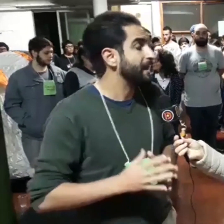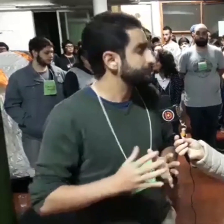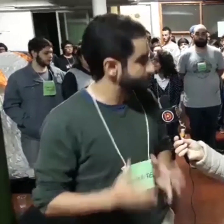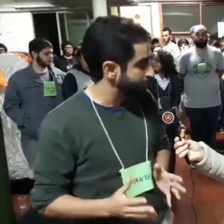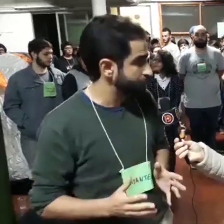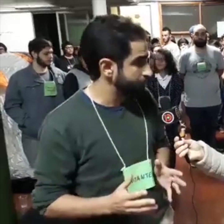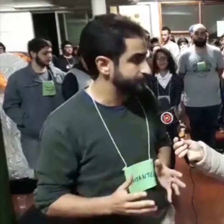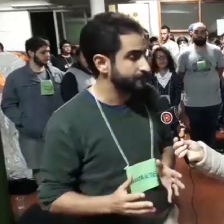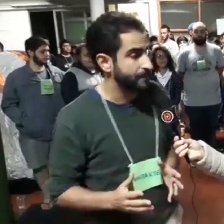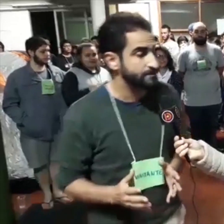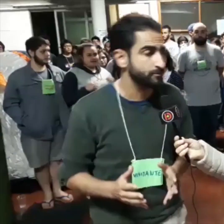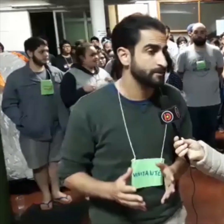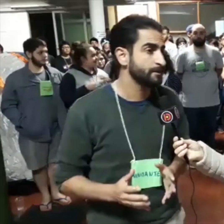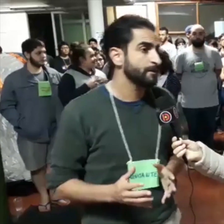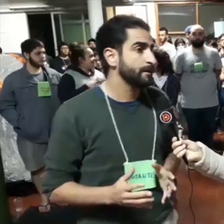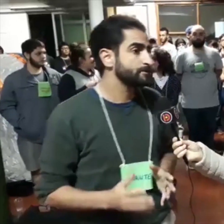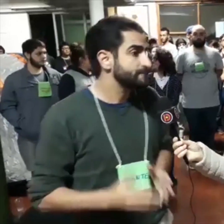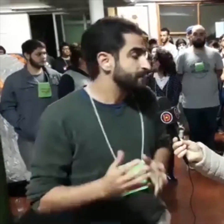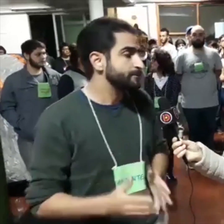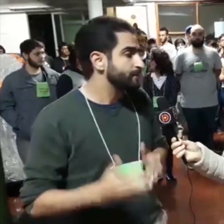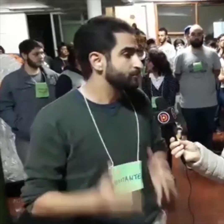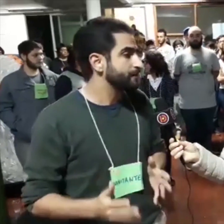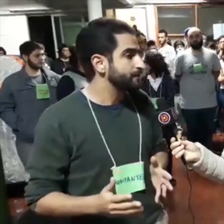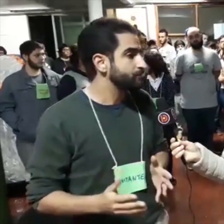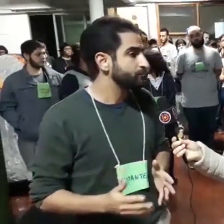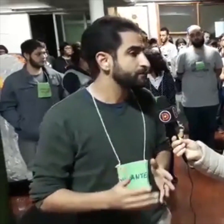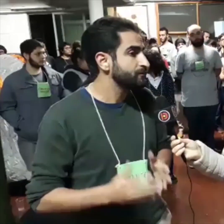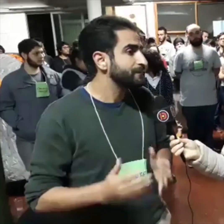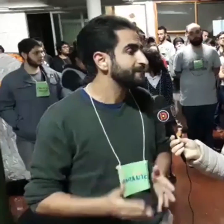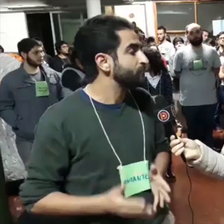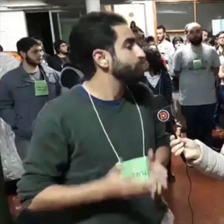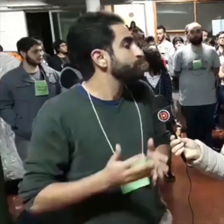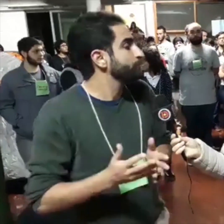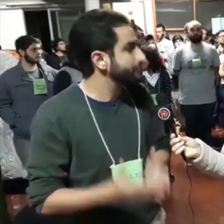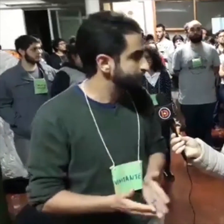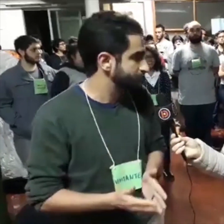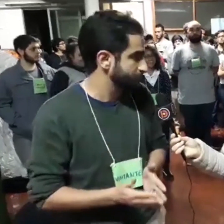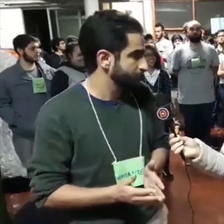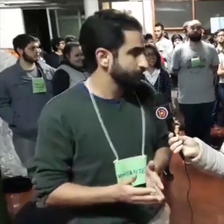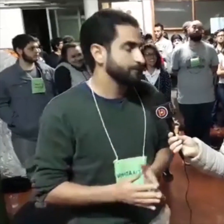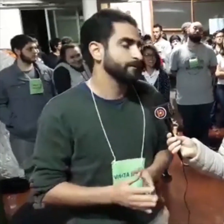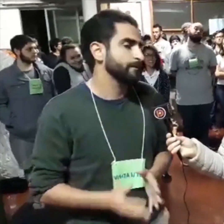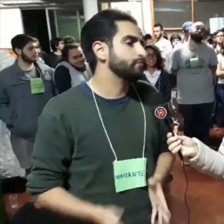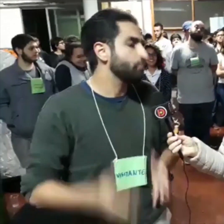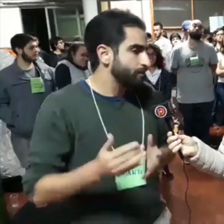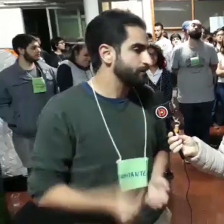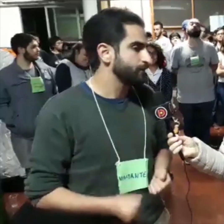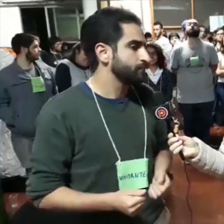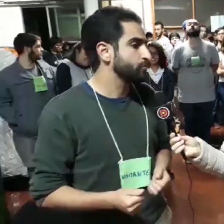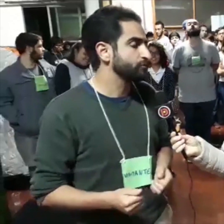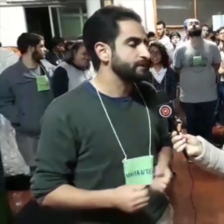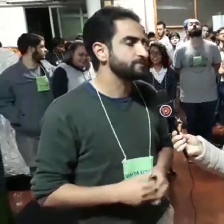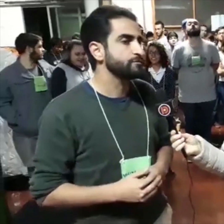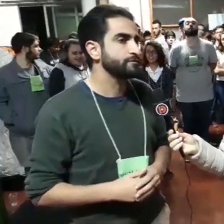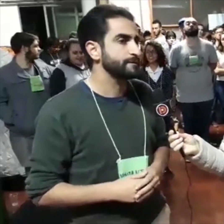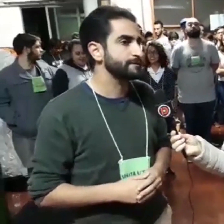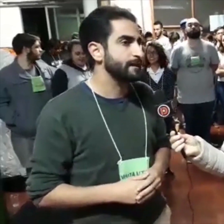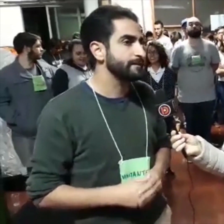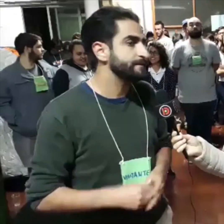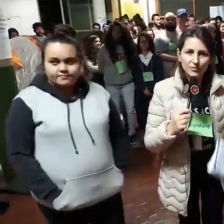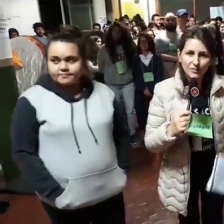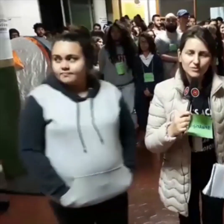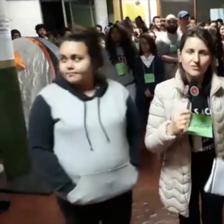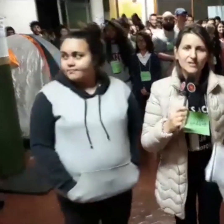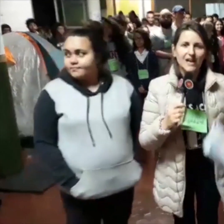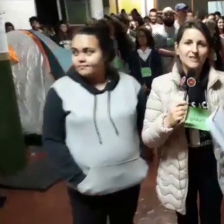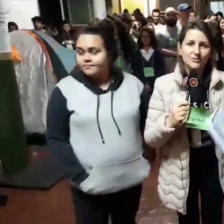muito grave para a universidade, porque a gente sabe que é alguém que não vai ter compromisso, né, com a comunidade